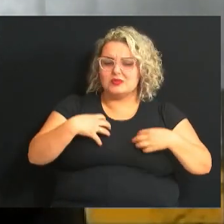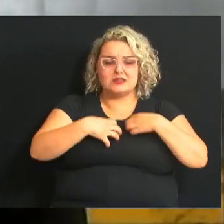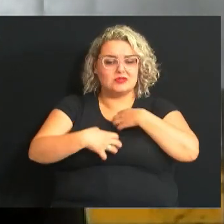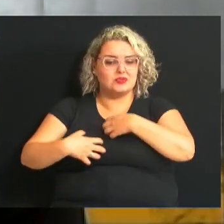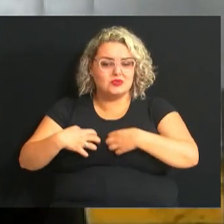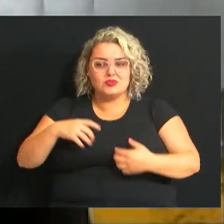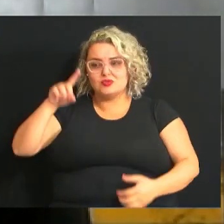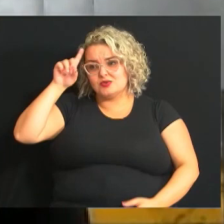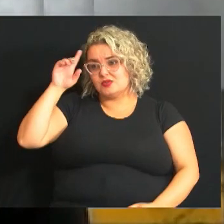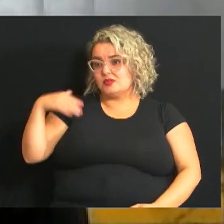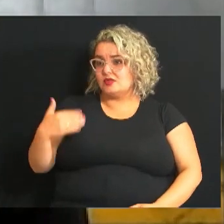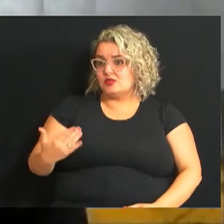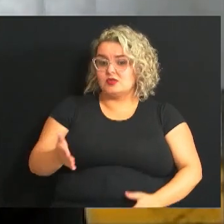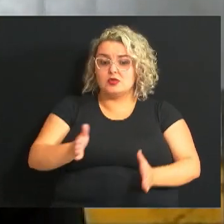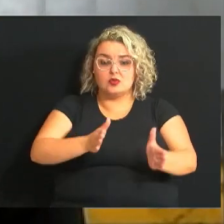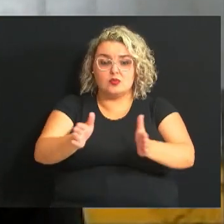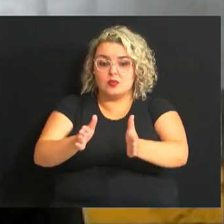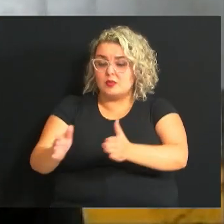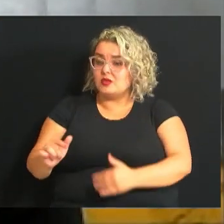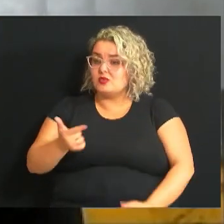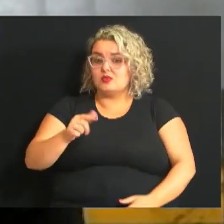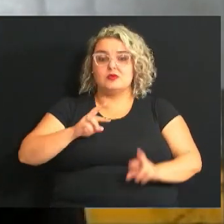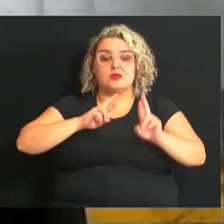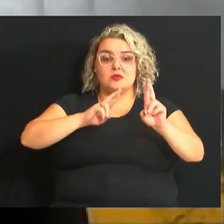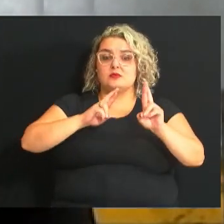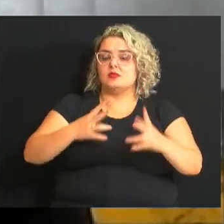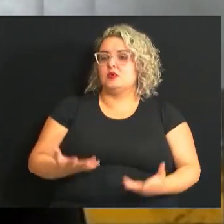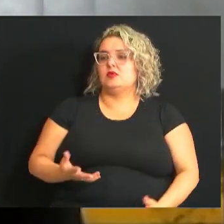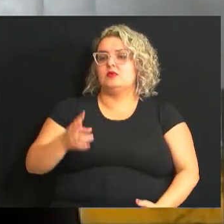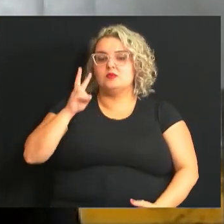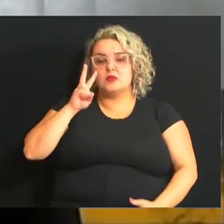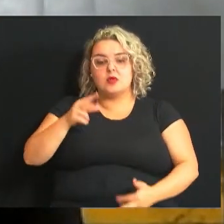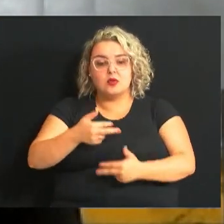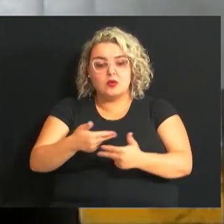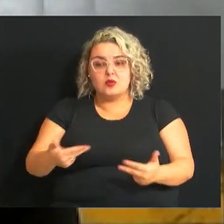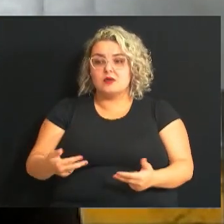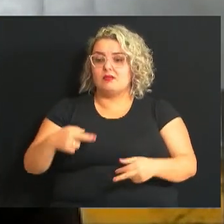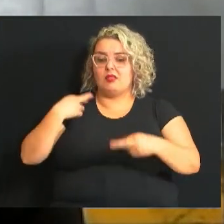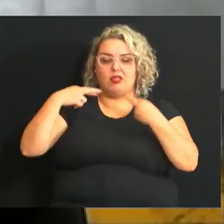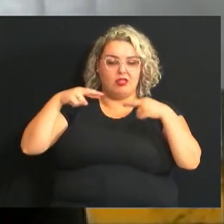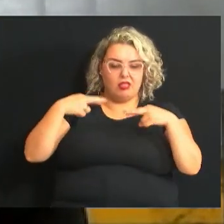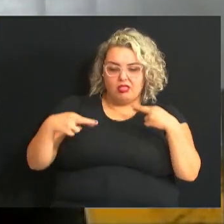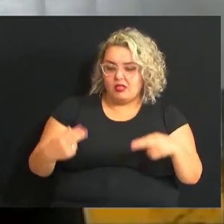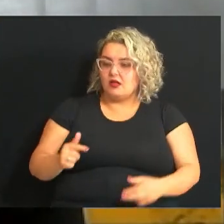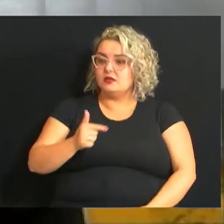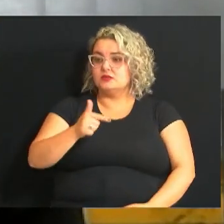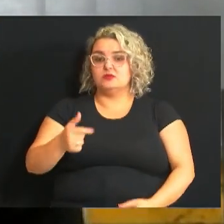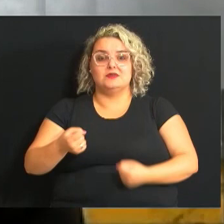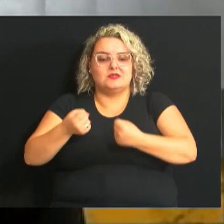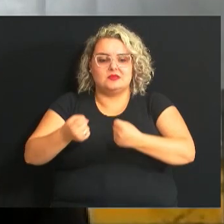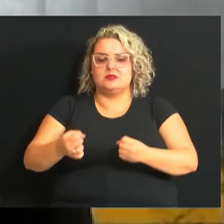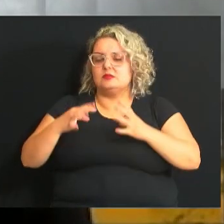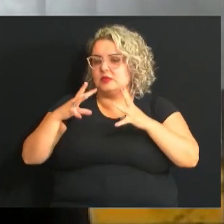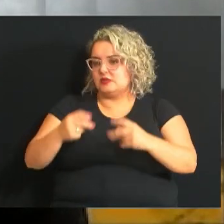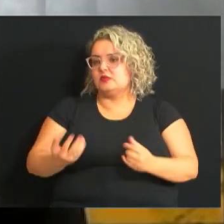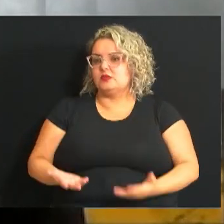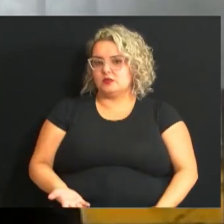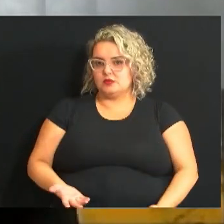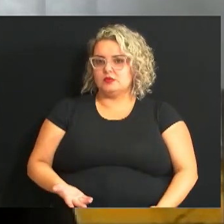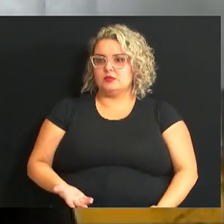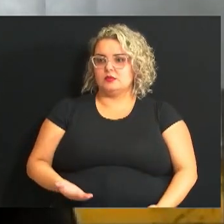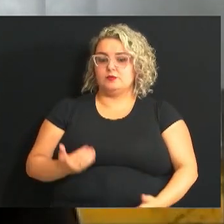sem esperança, e aí você vê que muitas das coisas que você reclama não tem esse peso todo, quando você está passando por